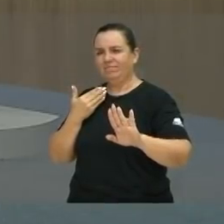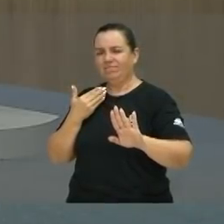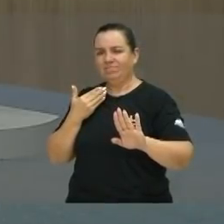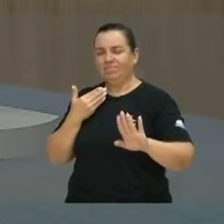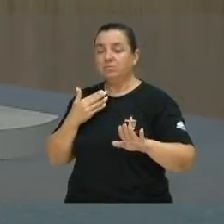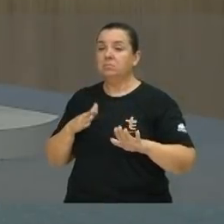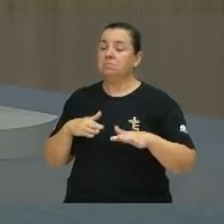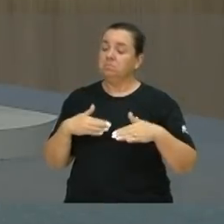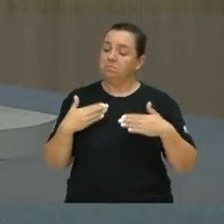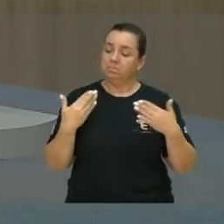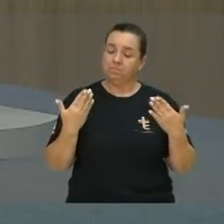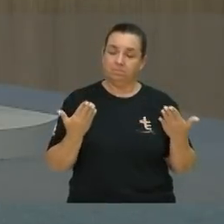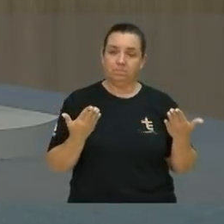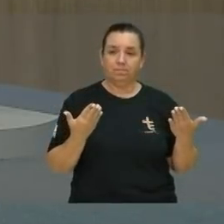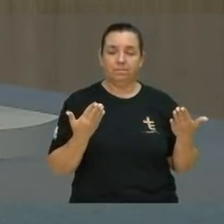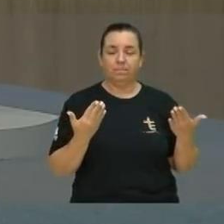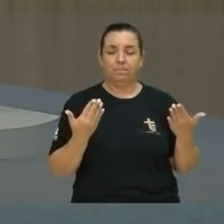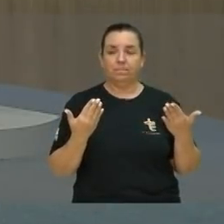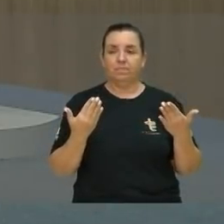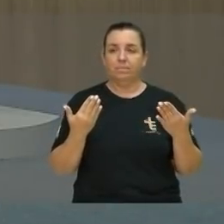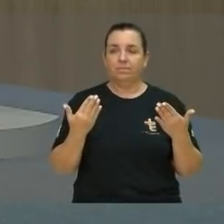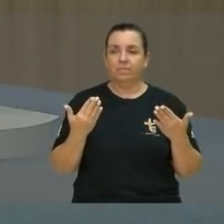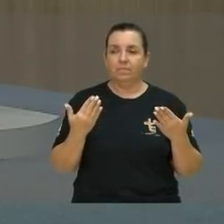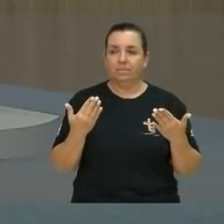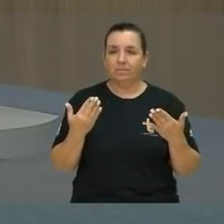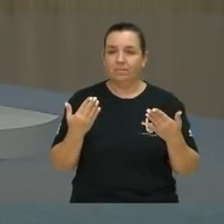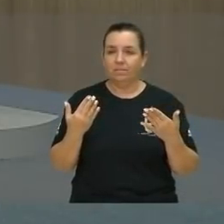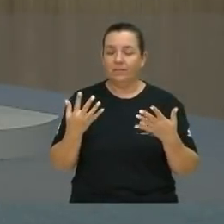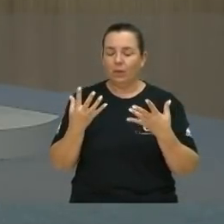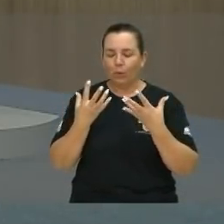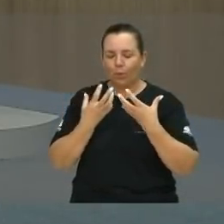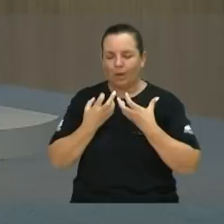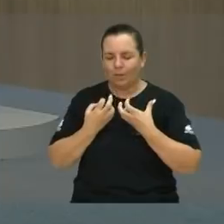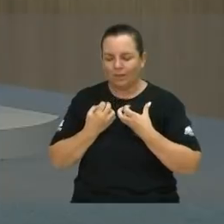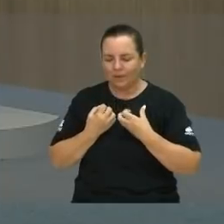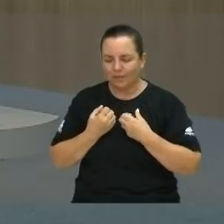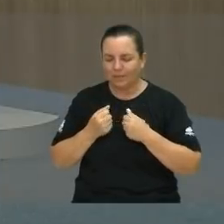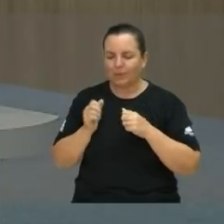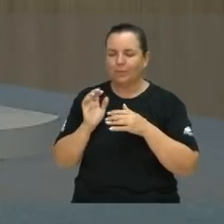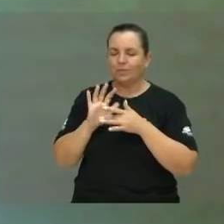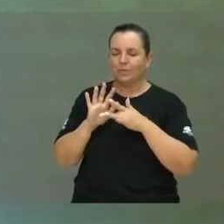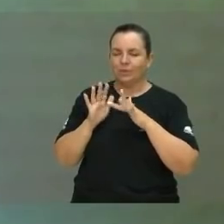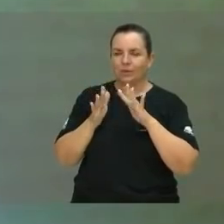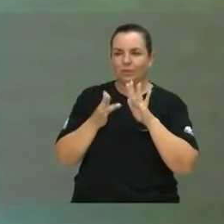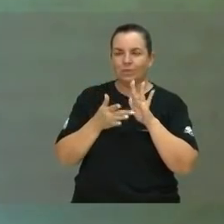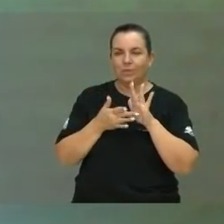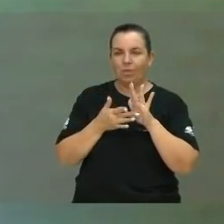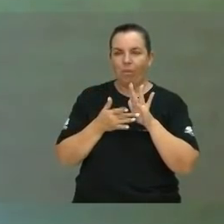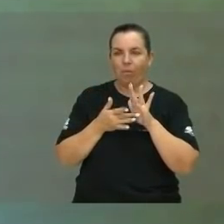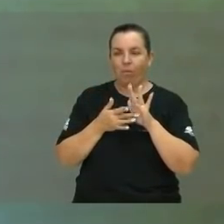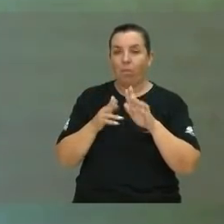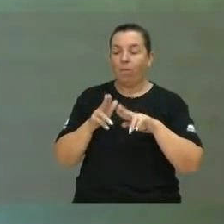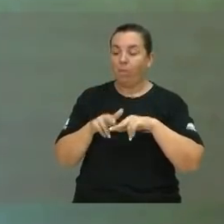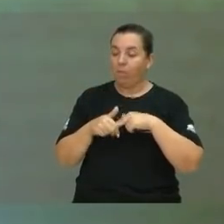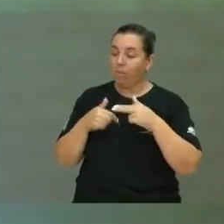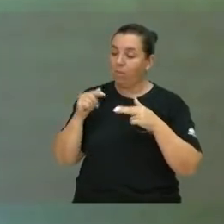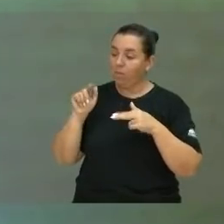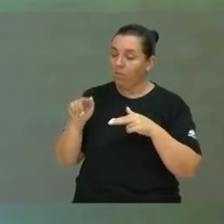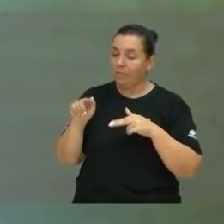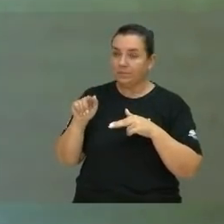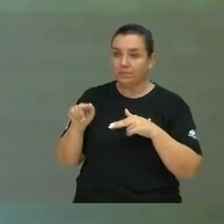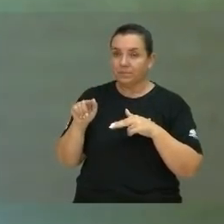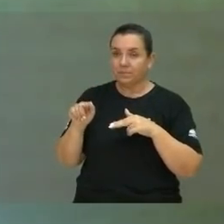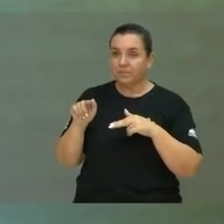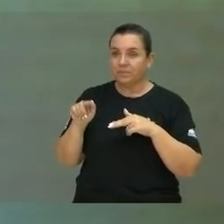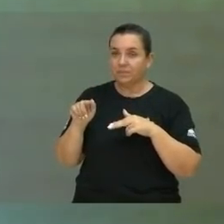ou seja e o acolhimento de jesus e por aquele